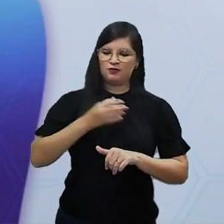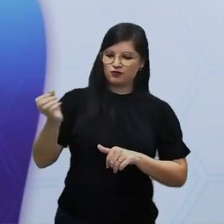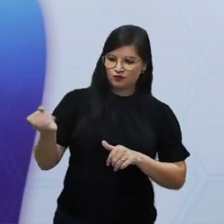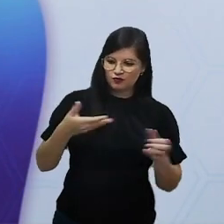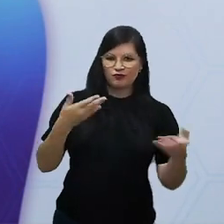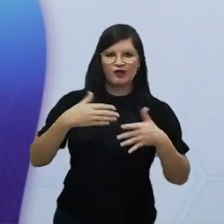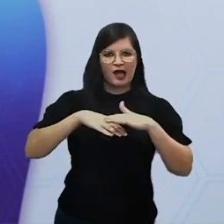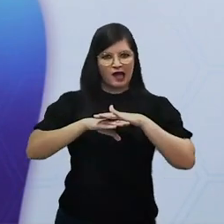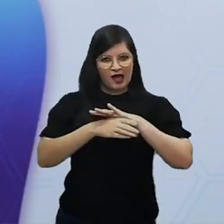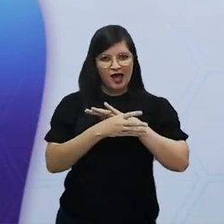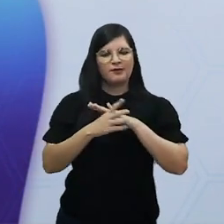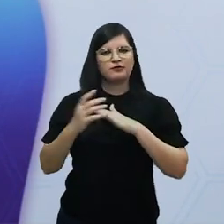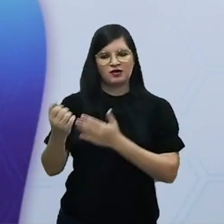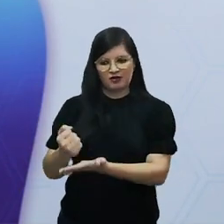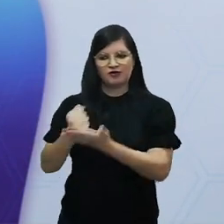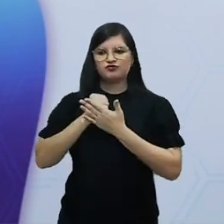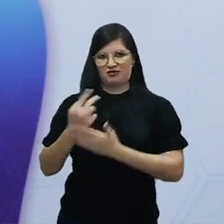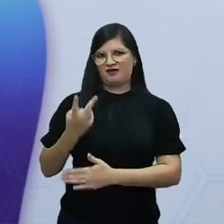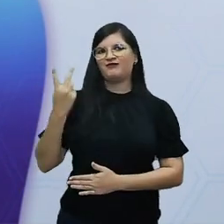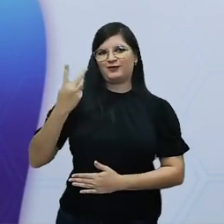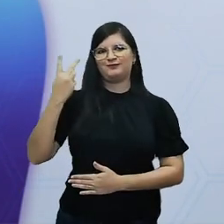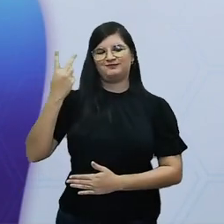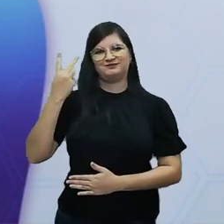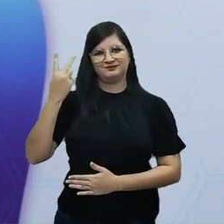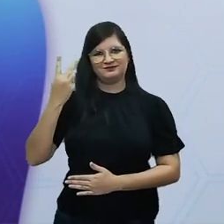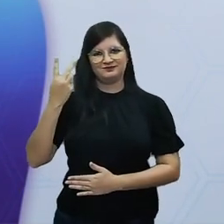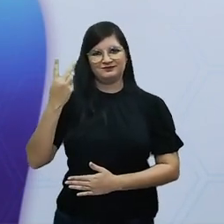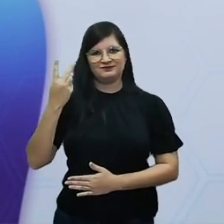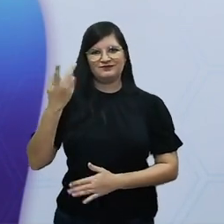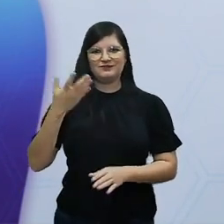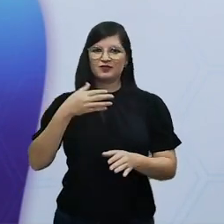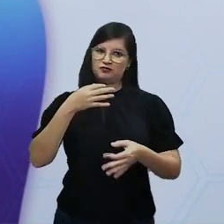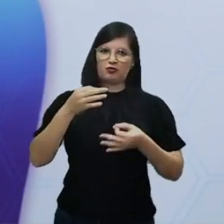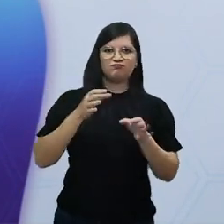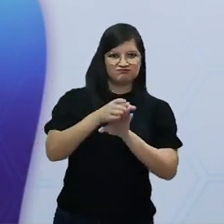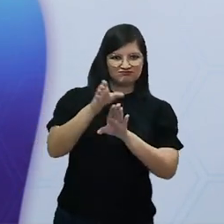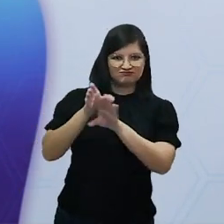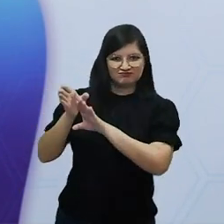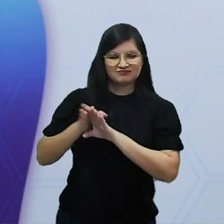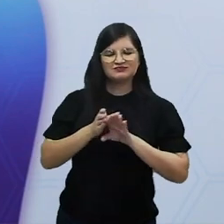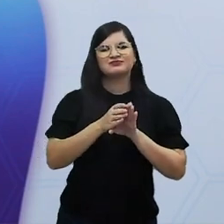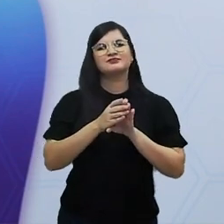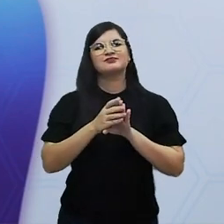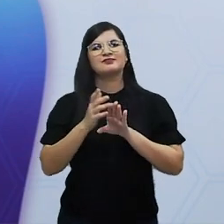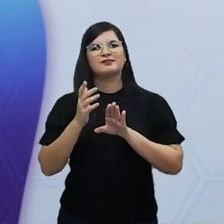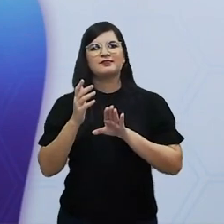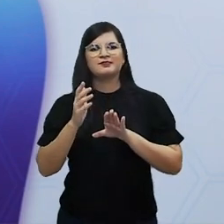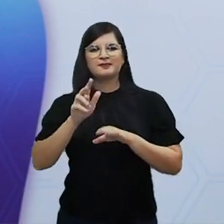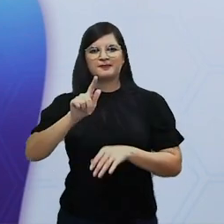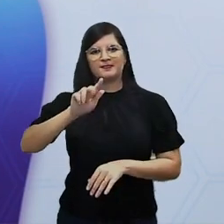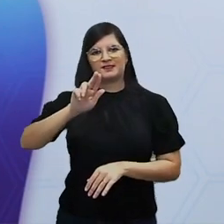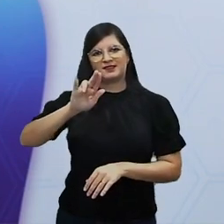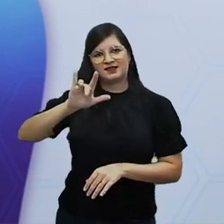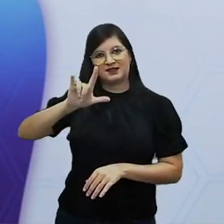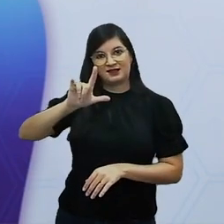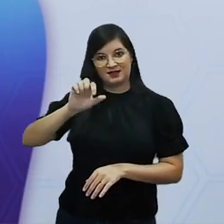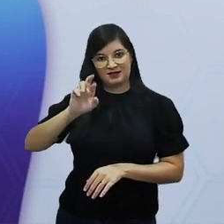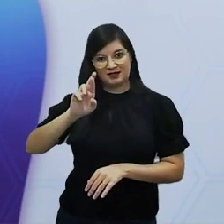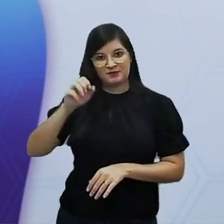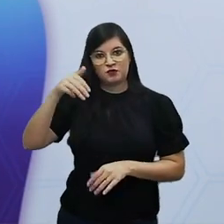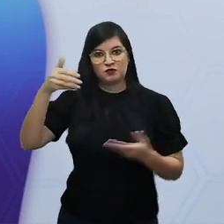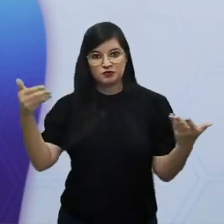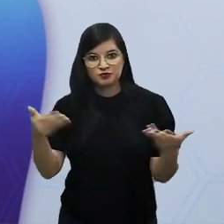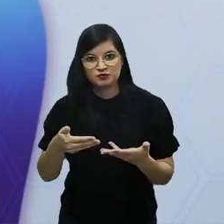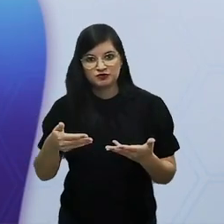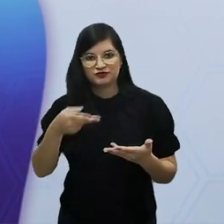que possam agregar valor a você, beleza? Acho que essas seriam algumas dicas que, se o Guilherme de hoje fosse falar para o Guilherme